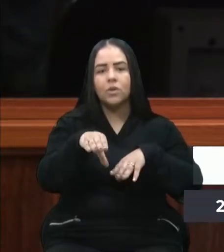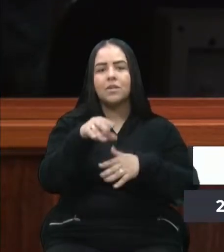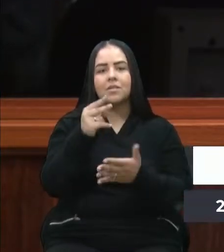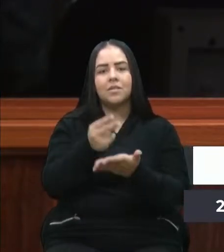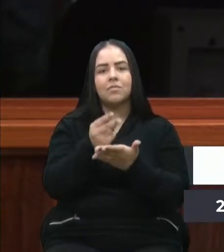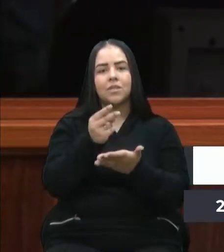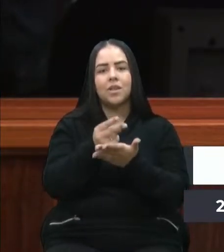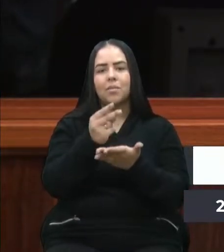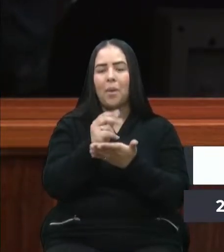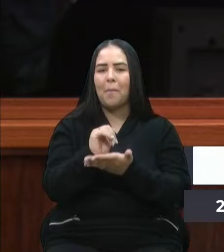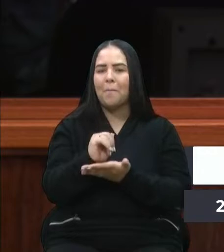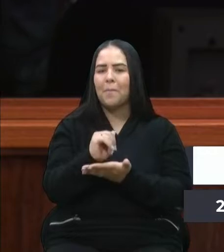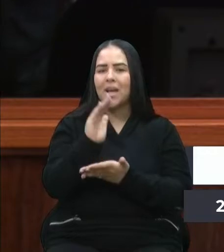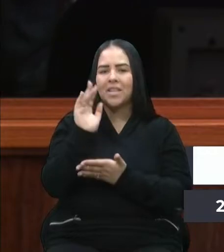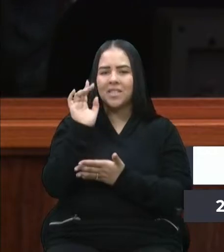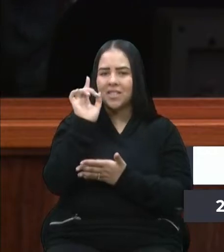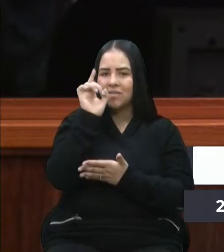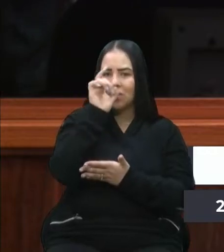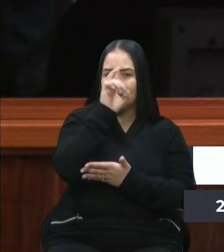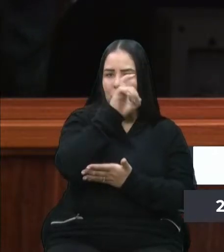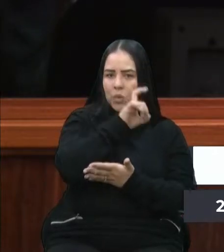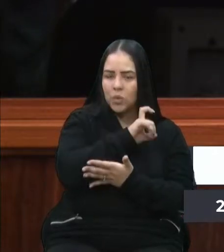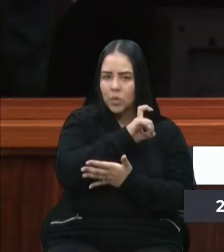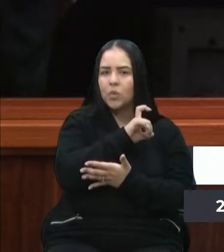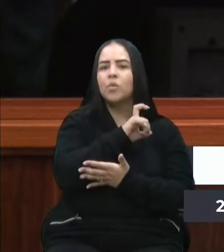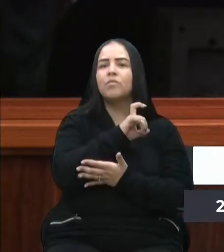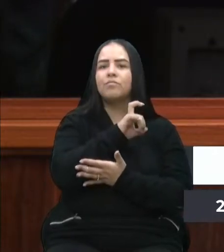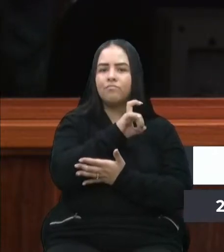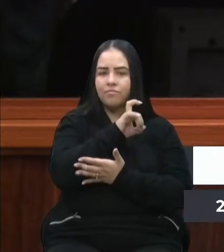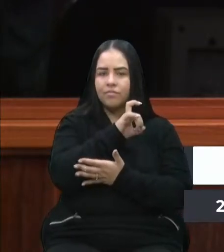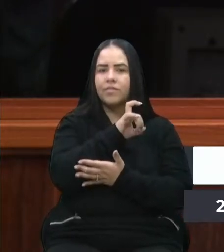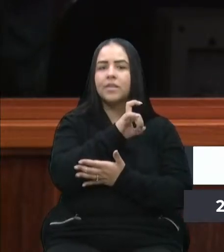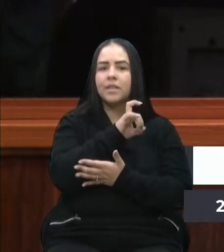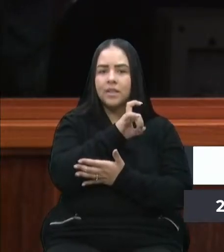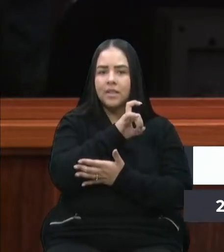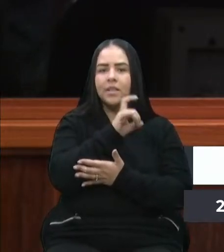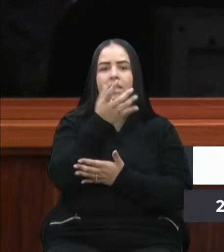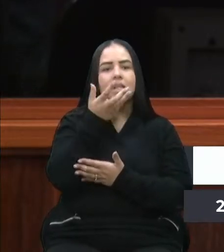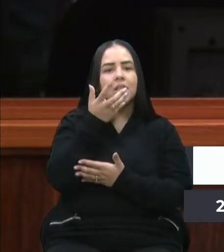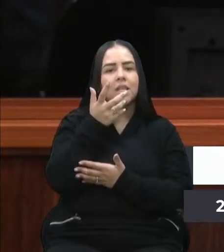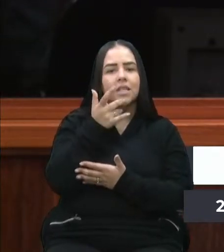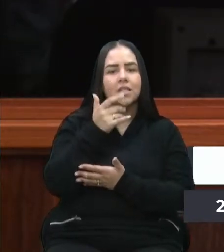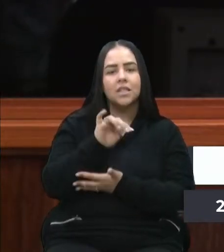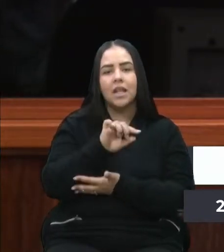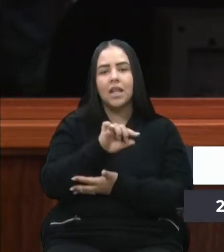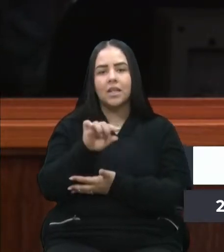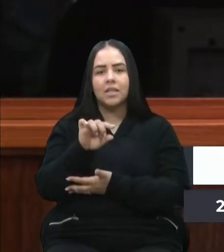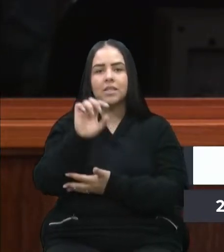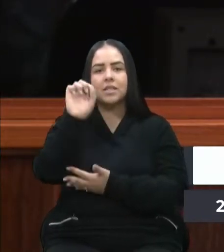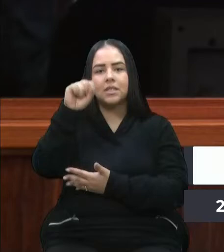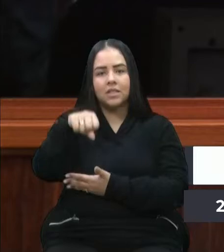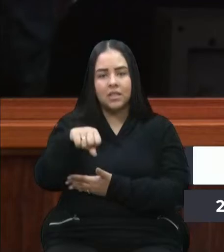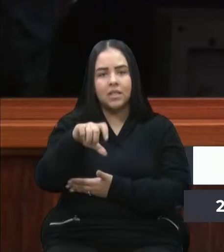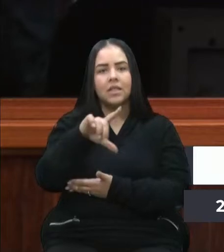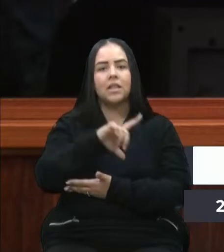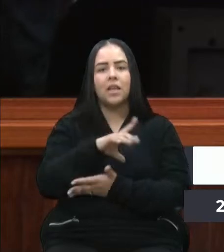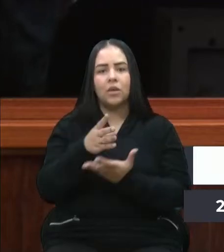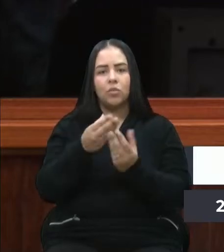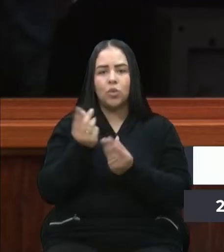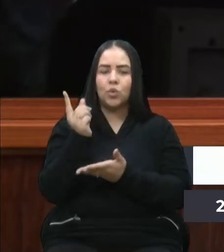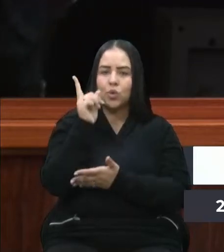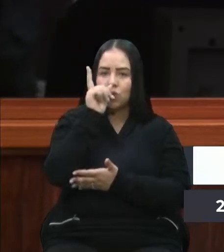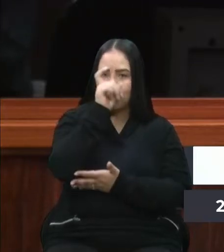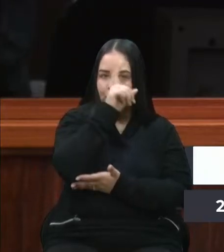mais difícil a ser disponibilizado, que as nossas crianças estão, sim, com muitas